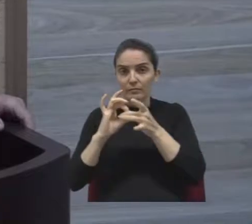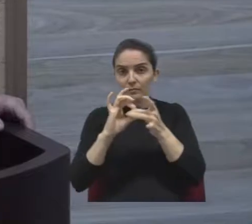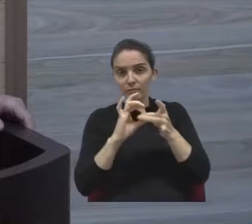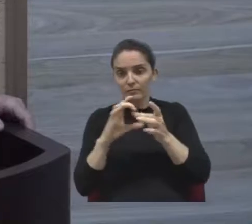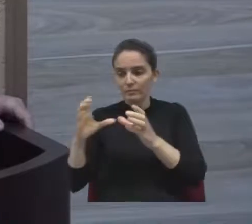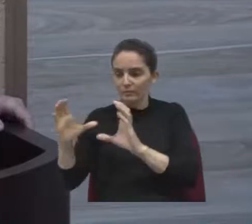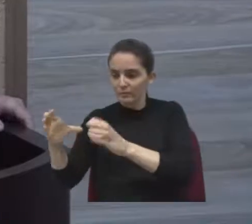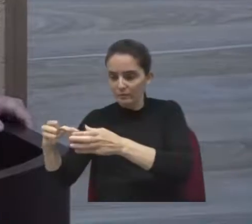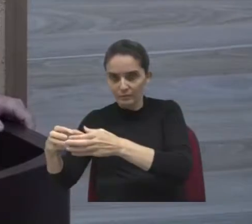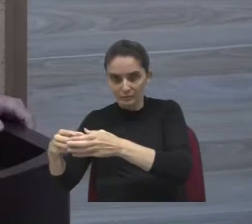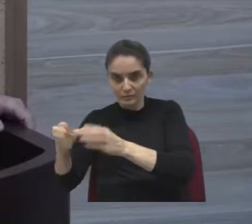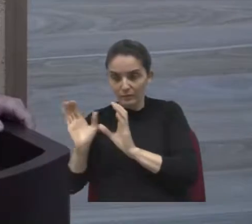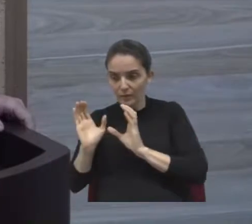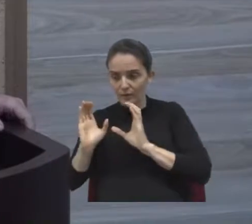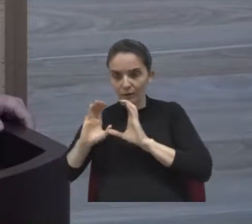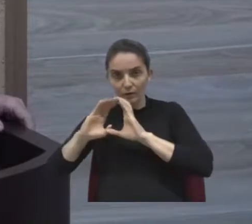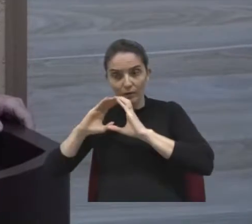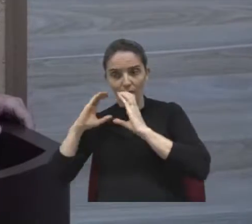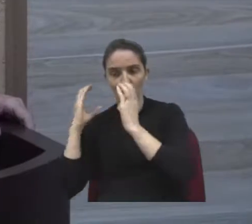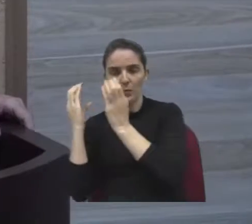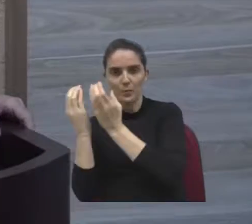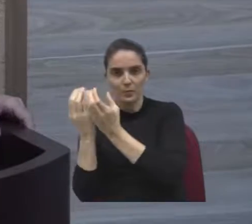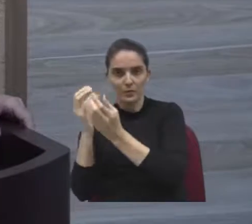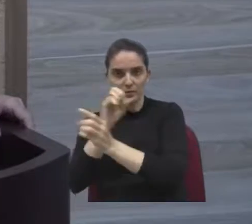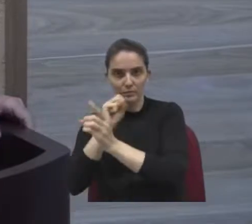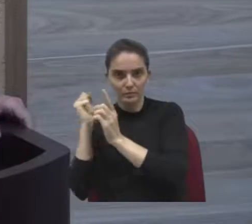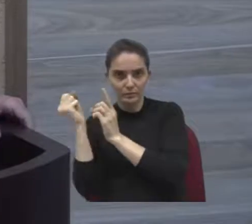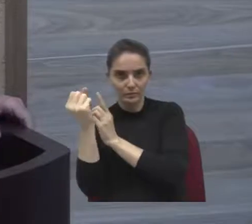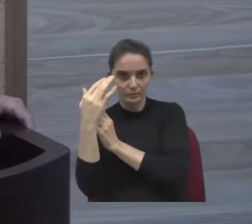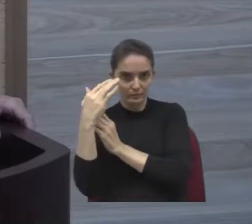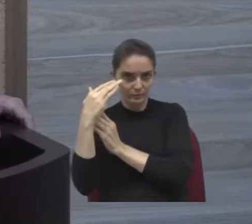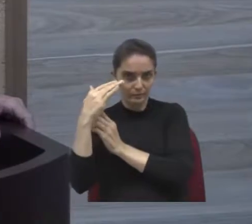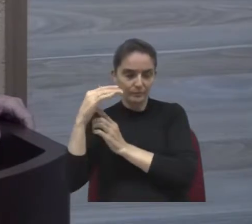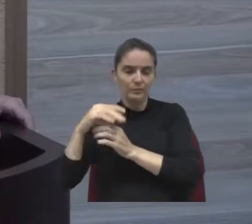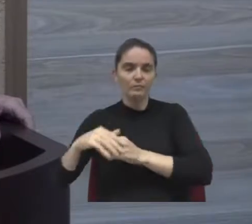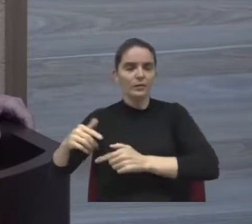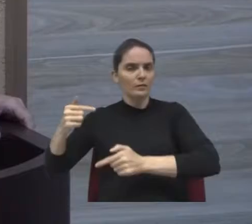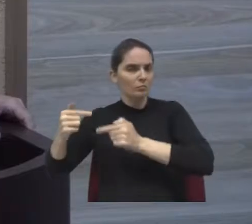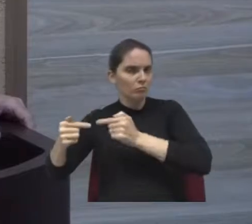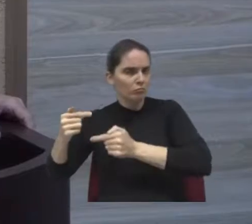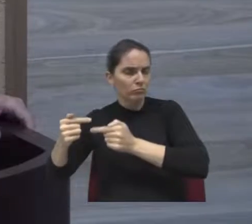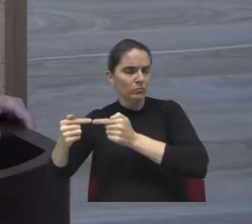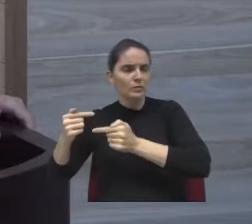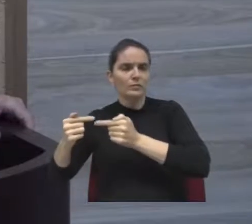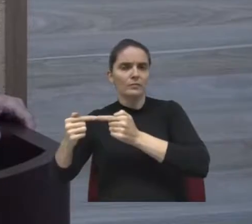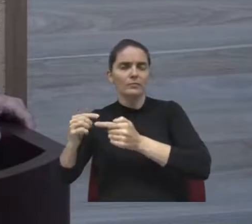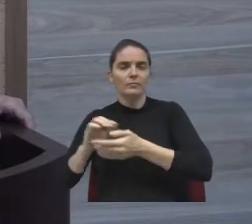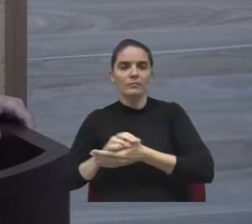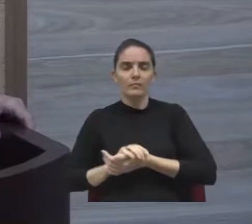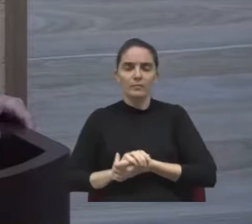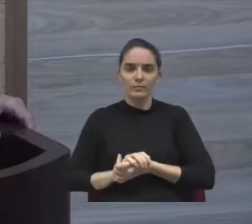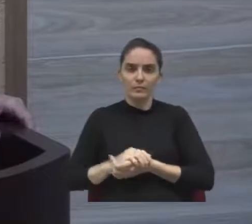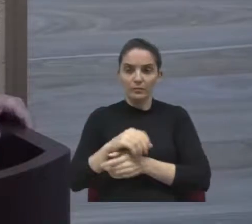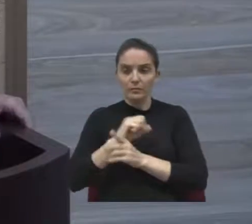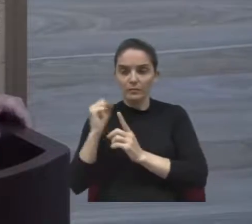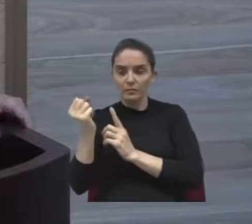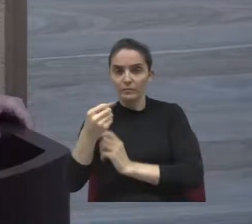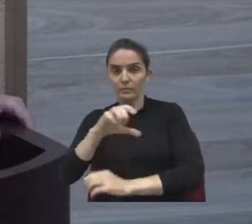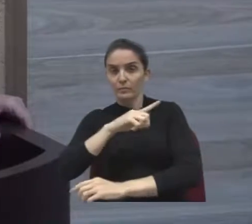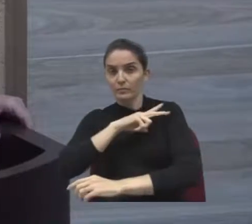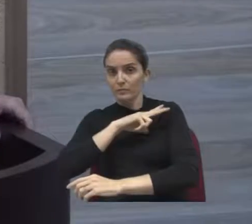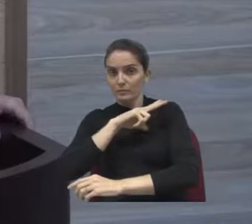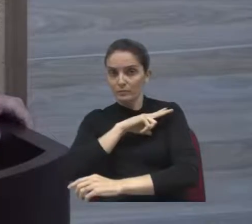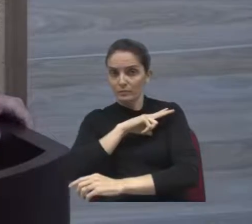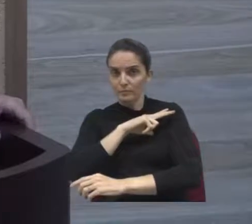comunidade civil, a sociedade política, a sociedade privada e aos